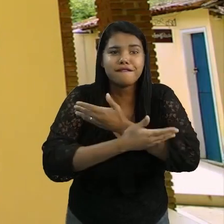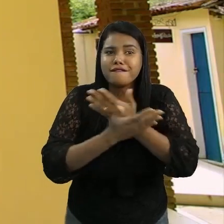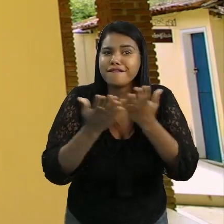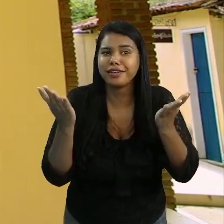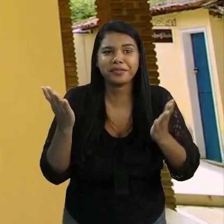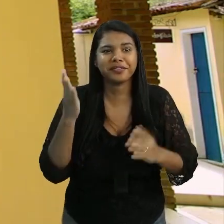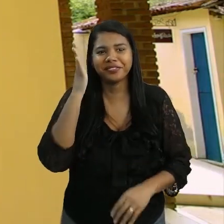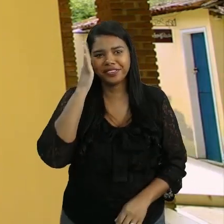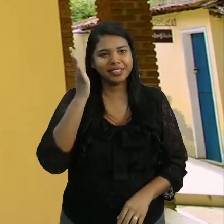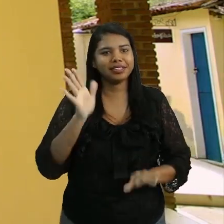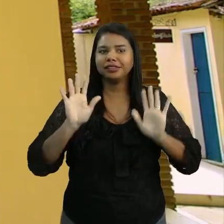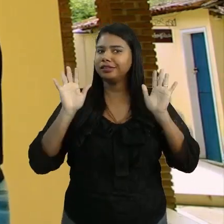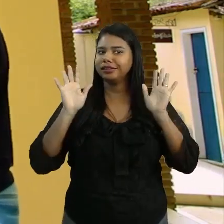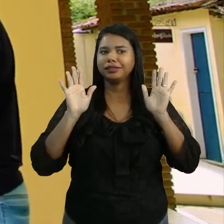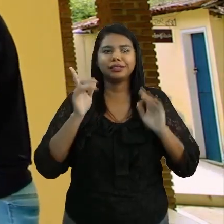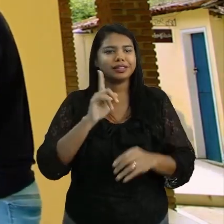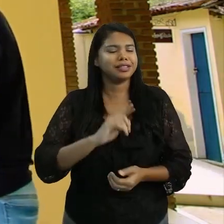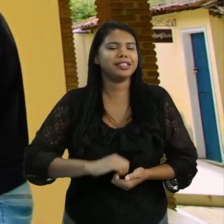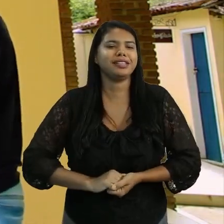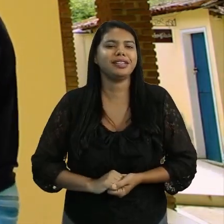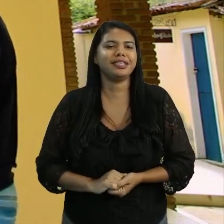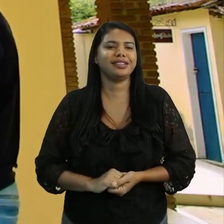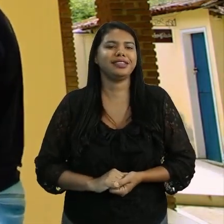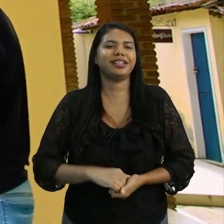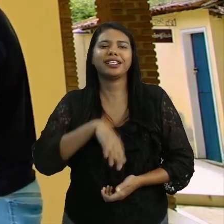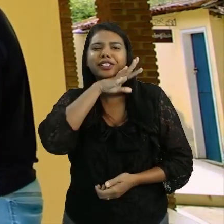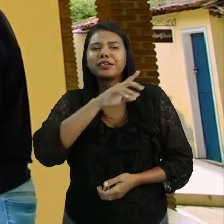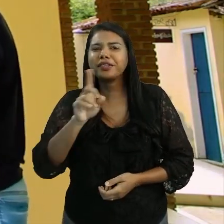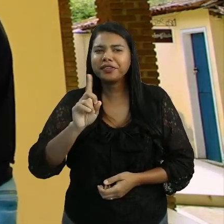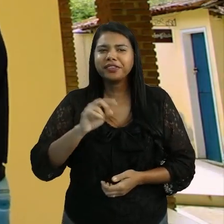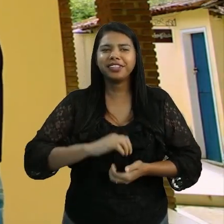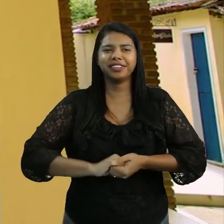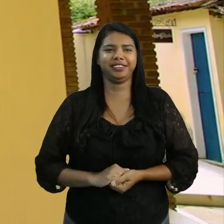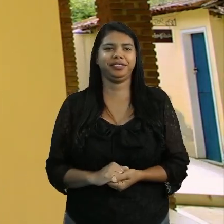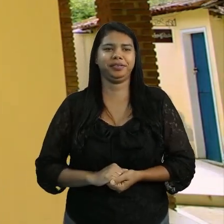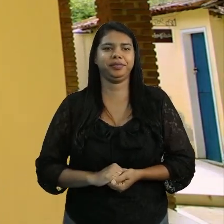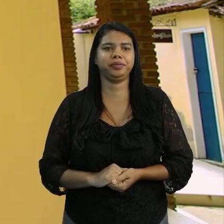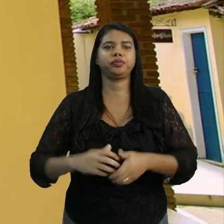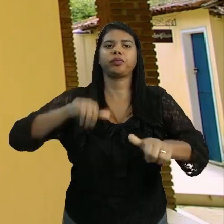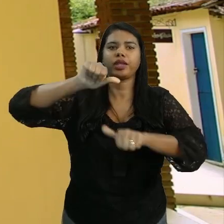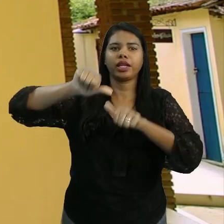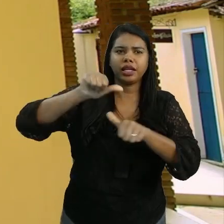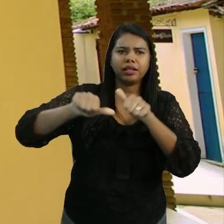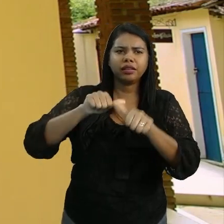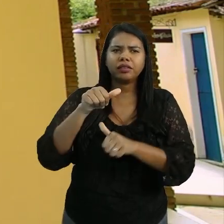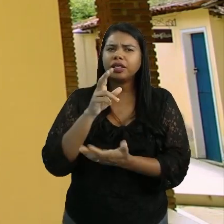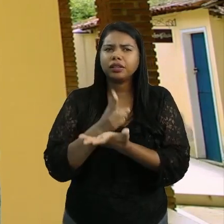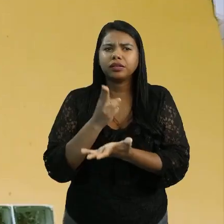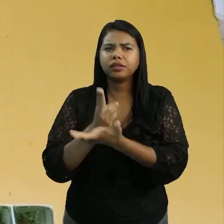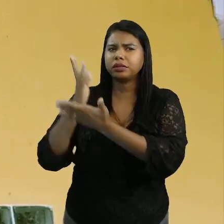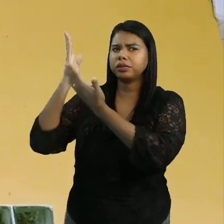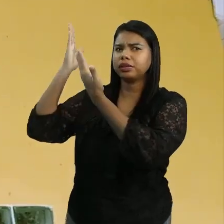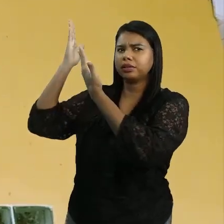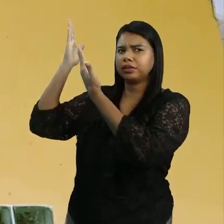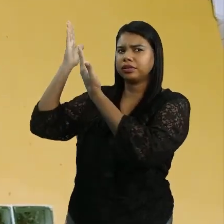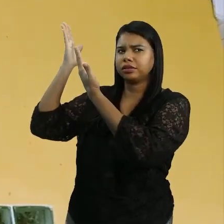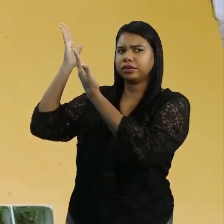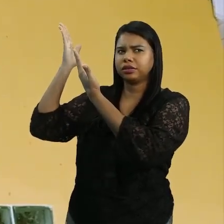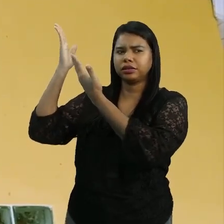entorno ficaram com medo da gente por causa da imagem. Então eles olharam e falaram, olha, não vão no Hare Krishna, porque lá a Os galera... caras são,